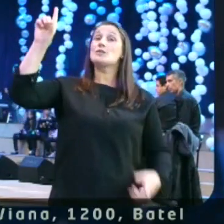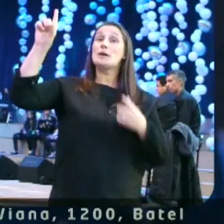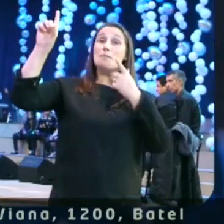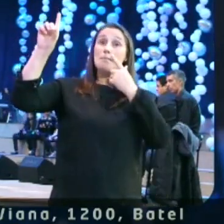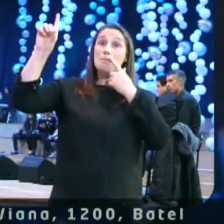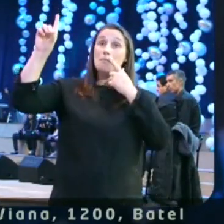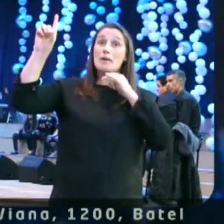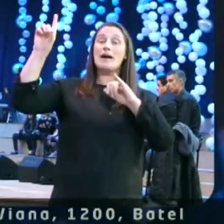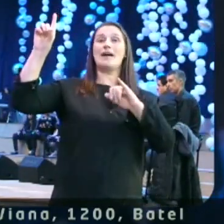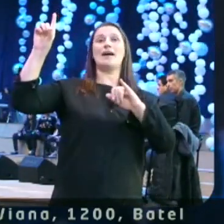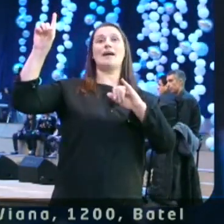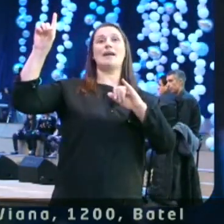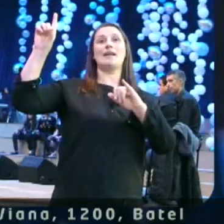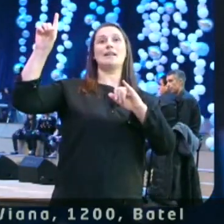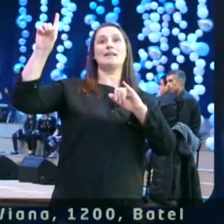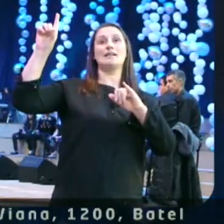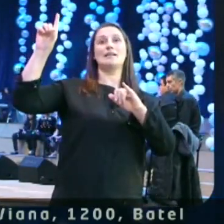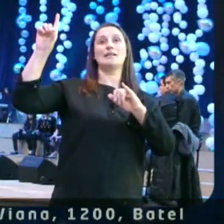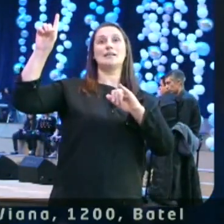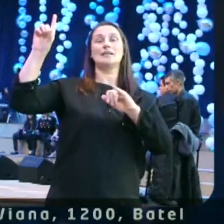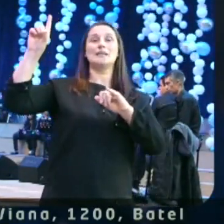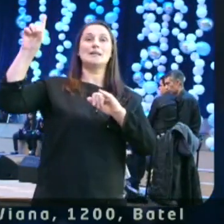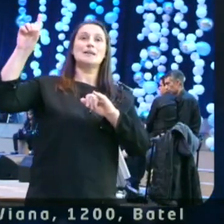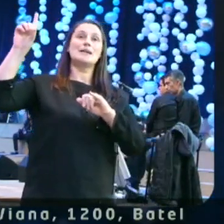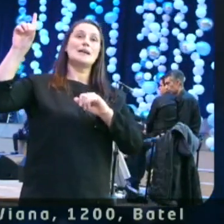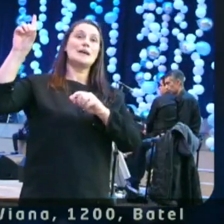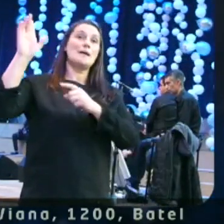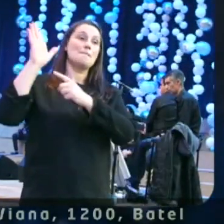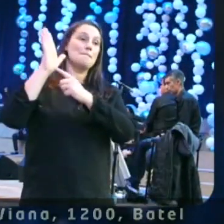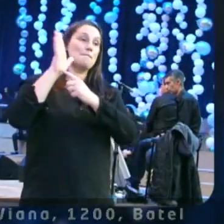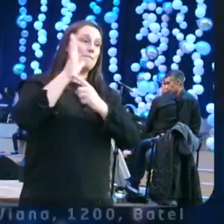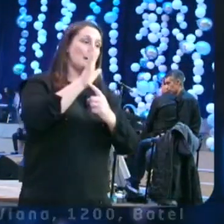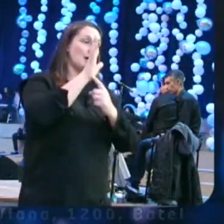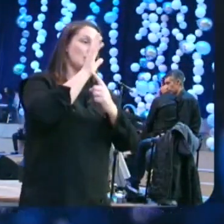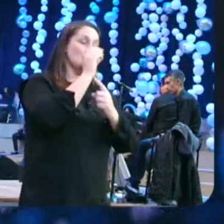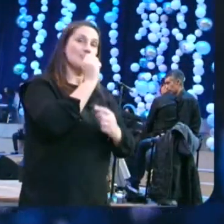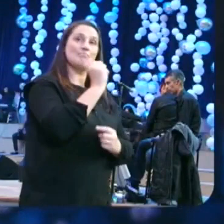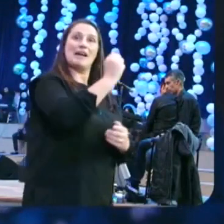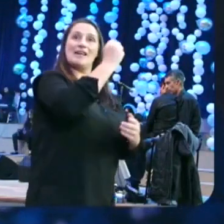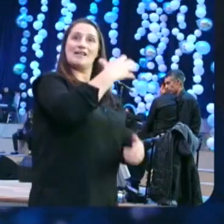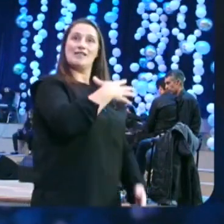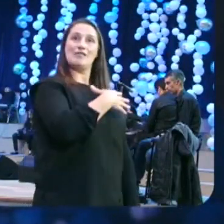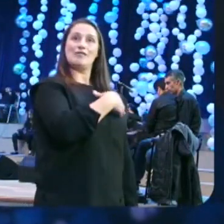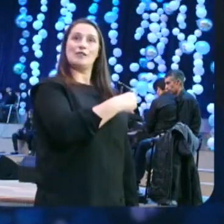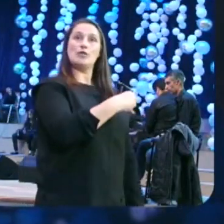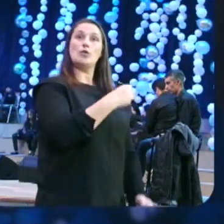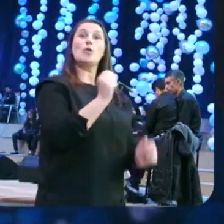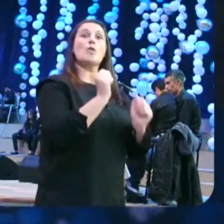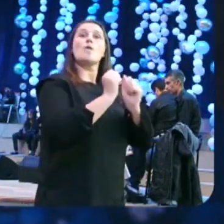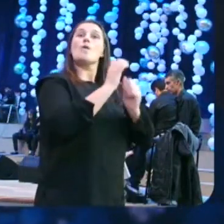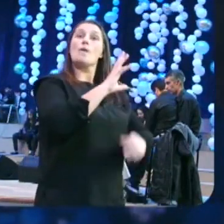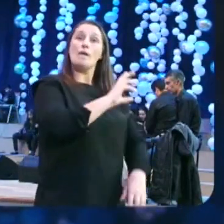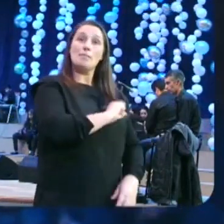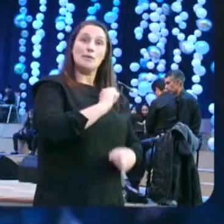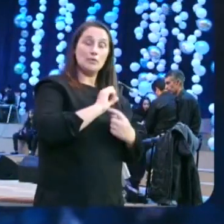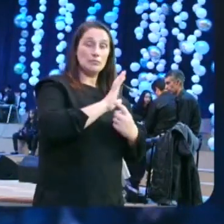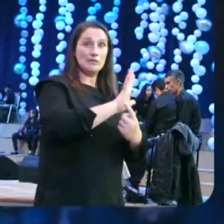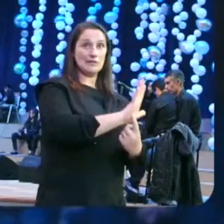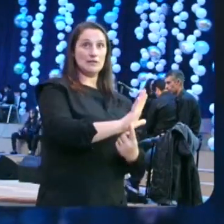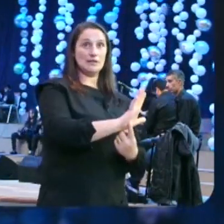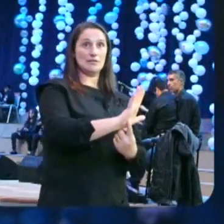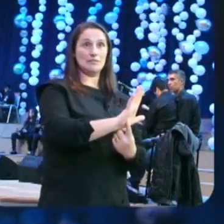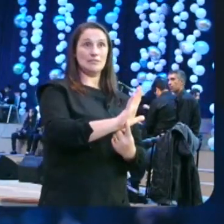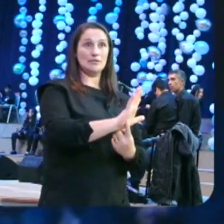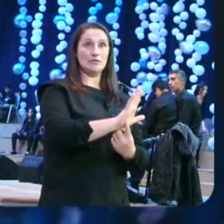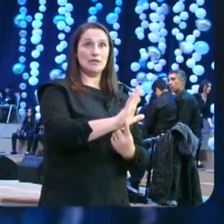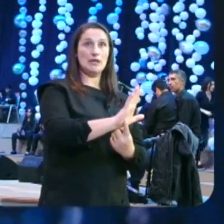pai que marca a vida dos seus filhos com o seu amor. E ele passa a ser